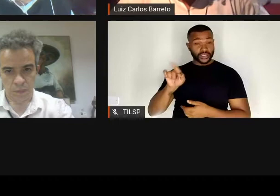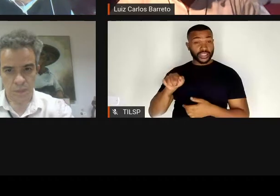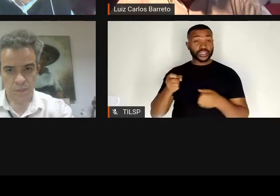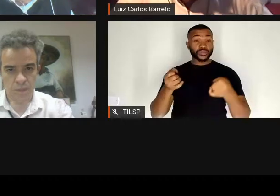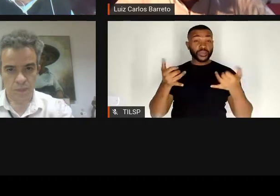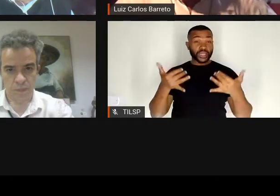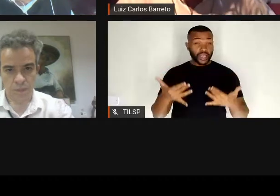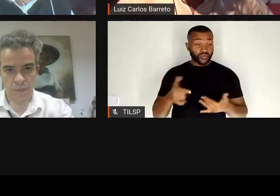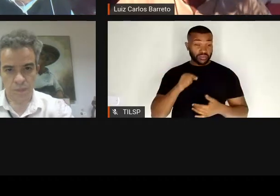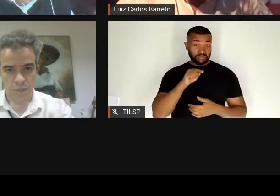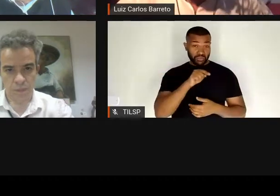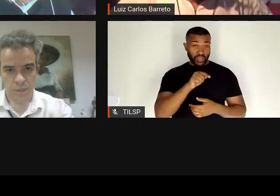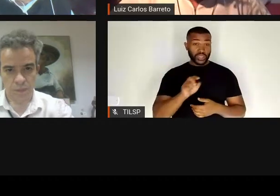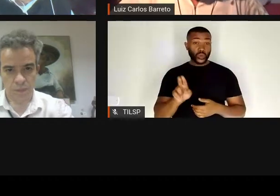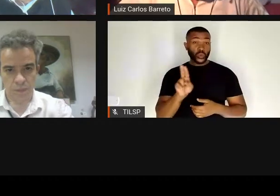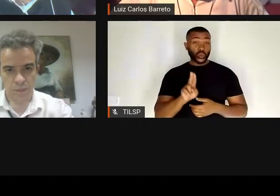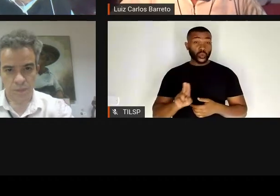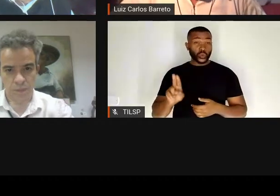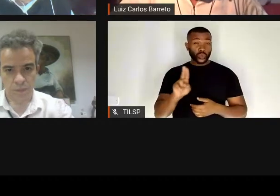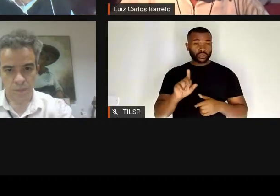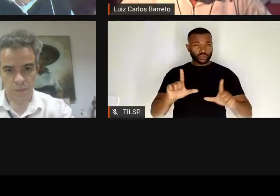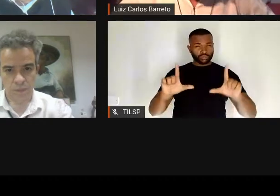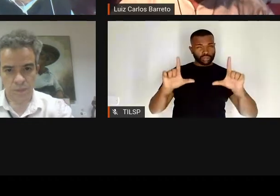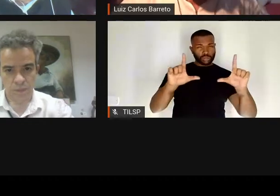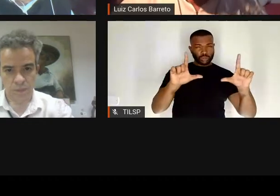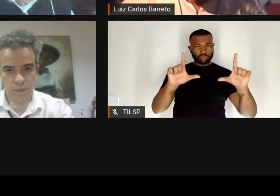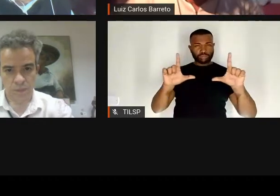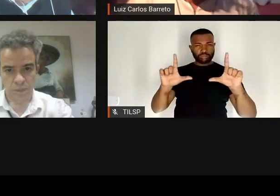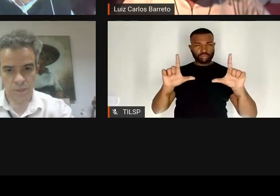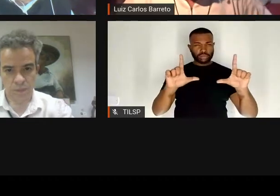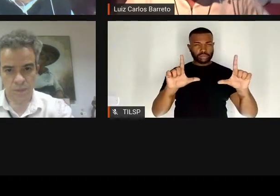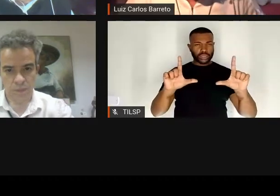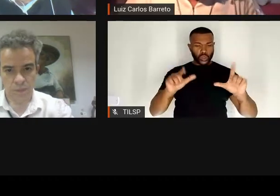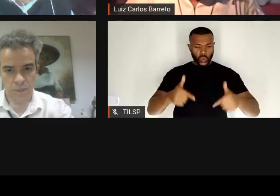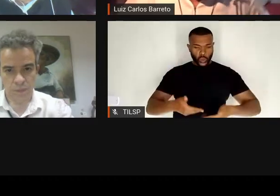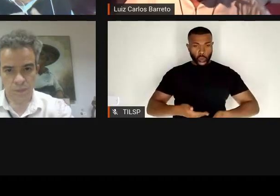você enquadra pela barriga, pelo umbigo.